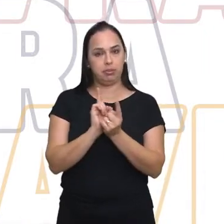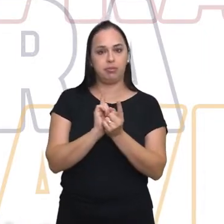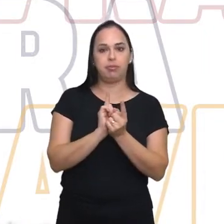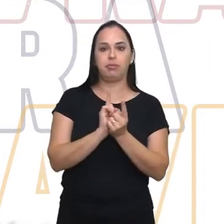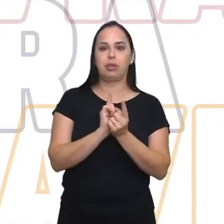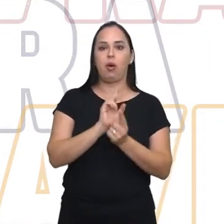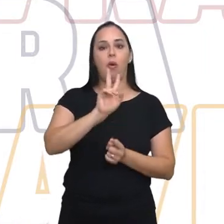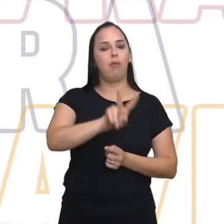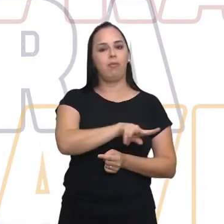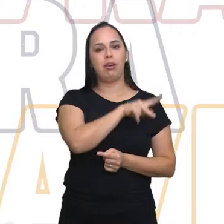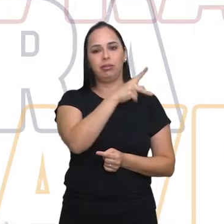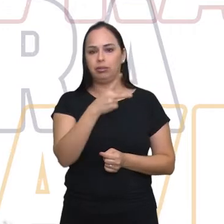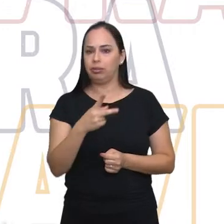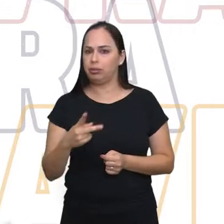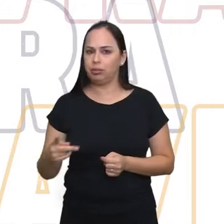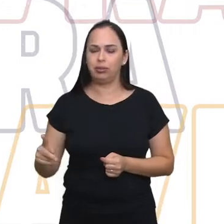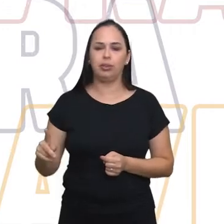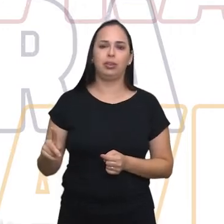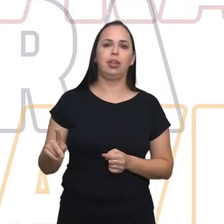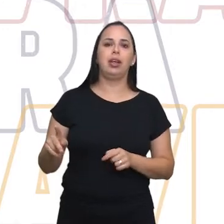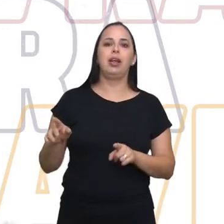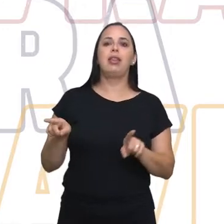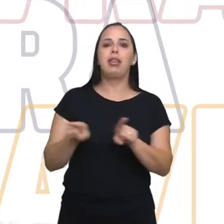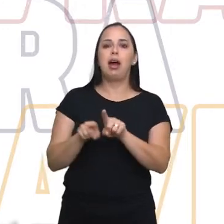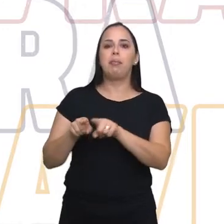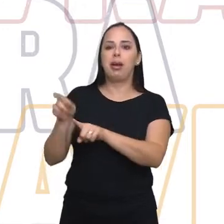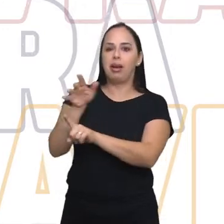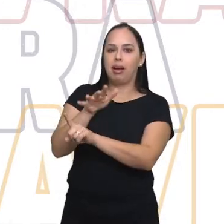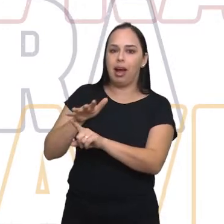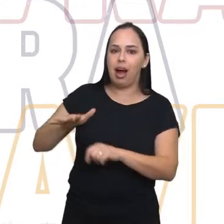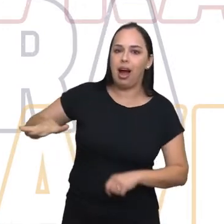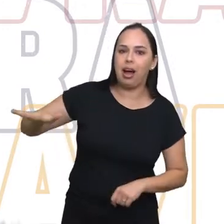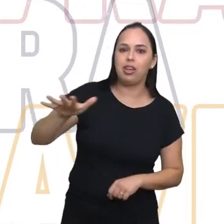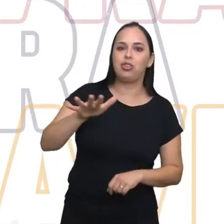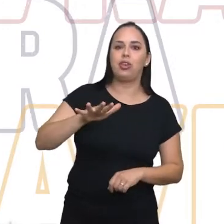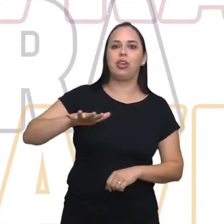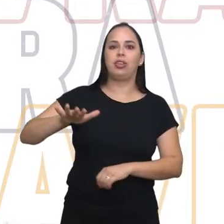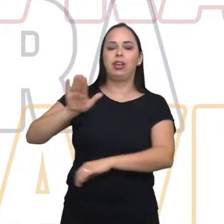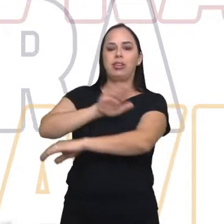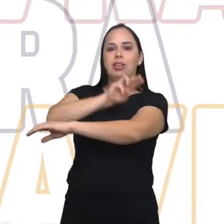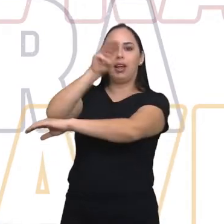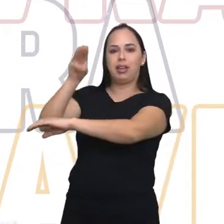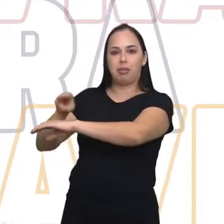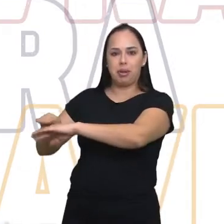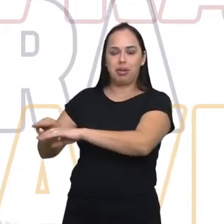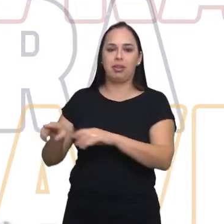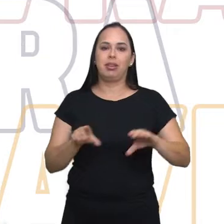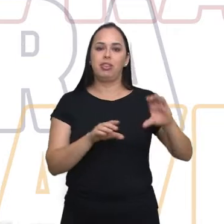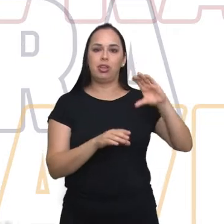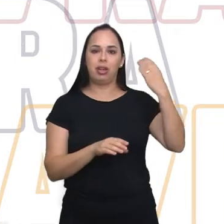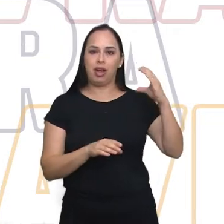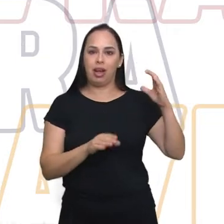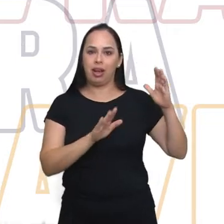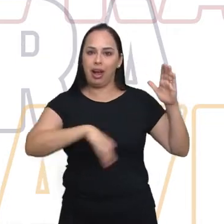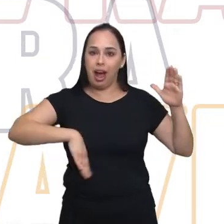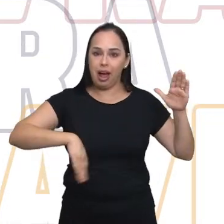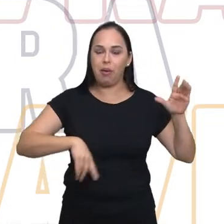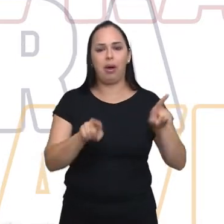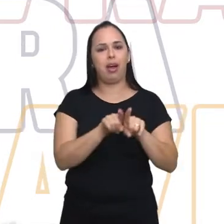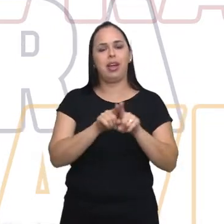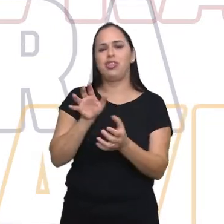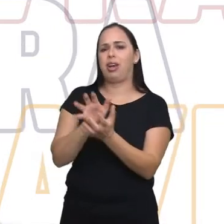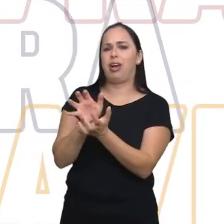Campos, atendemos todo o Vale do Paraíba, região da Serra da Mantiqueira, Caraguá, Ubatuba. Então vem pessoas de longe, Jacareí,